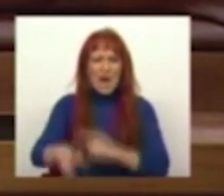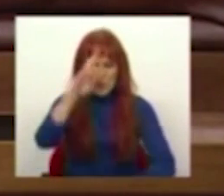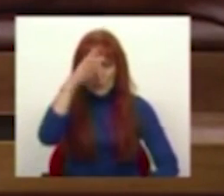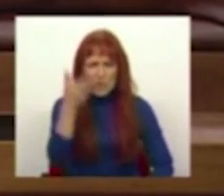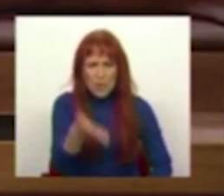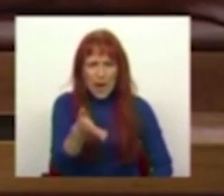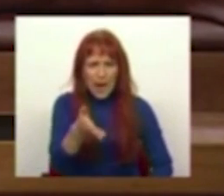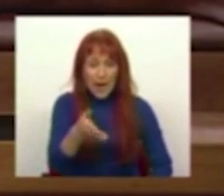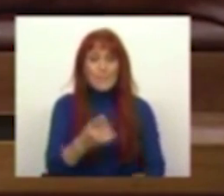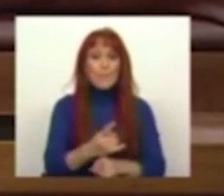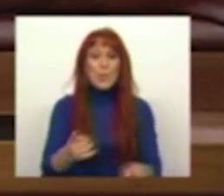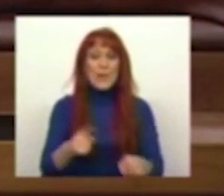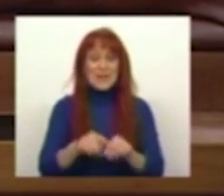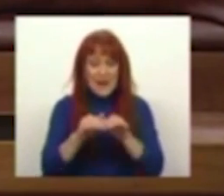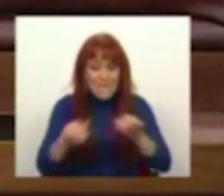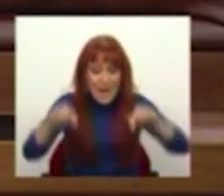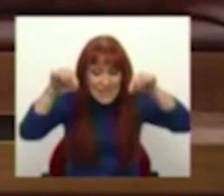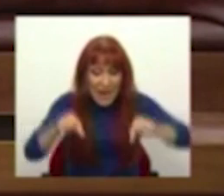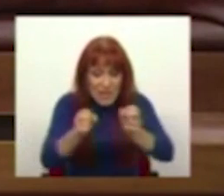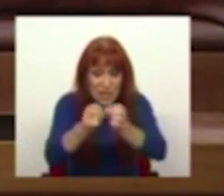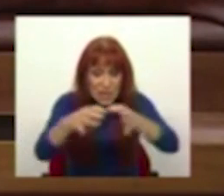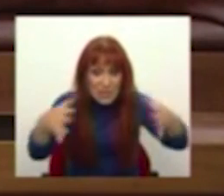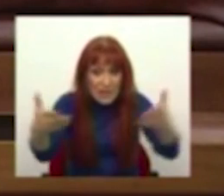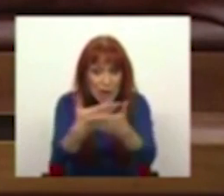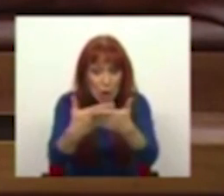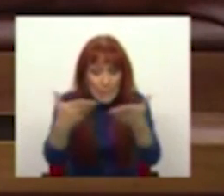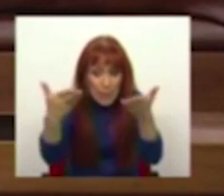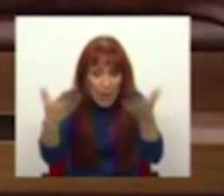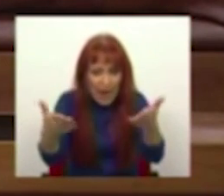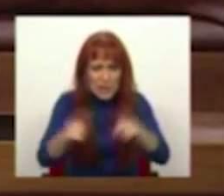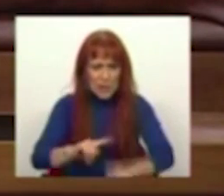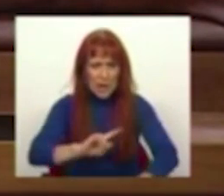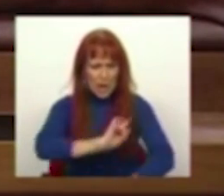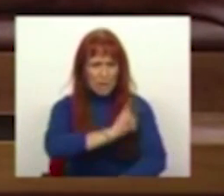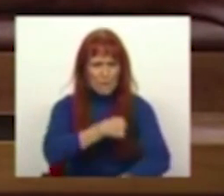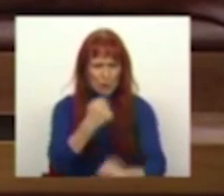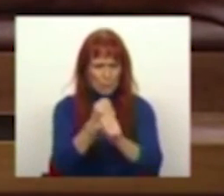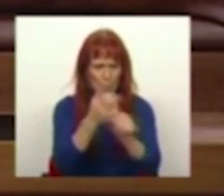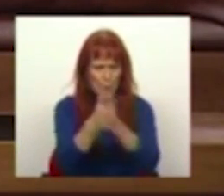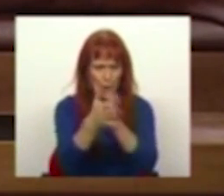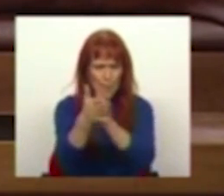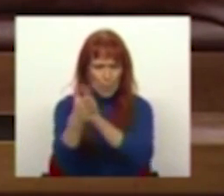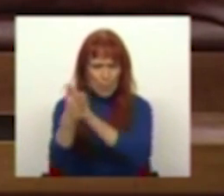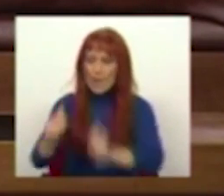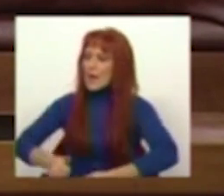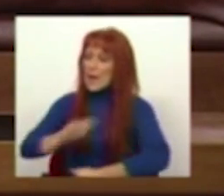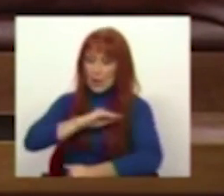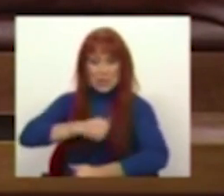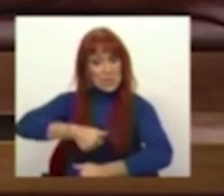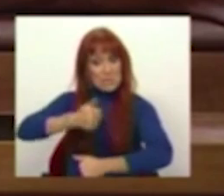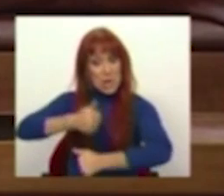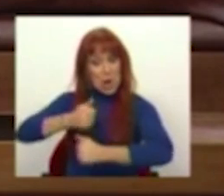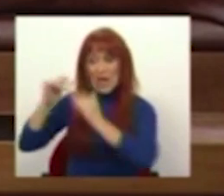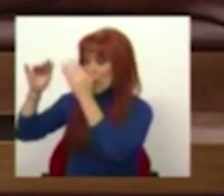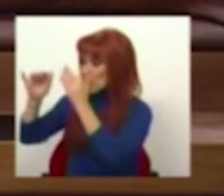esforço. Porque é nesta fase de crescimento económico, forte criação de emprego, melhoria de rendimentos